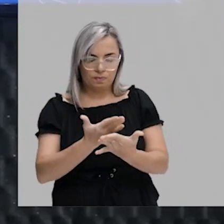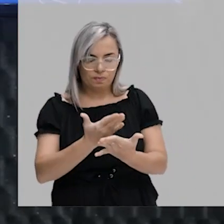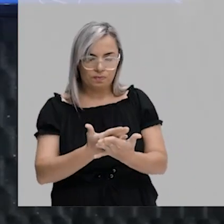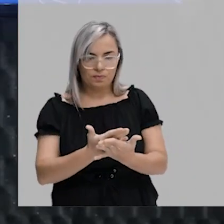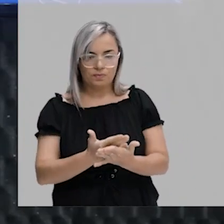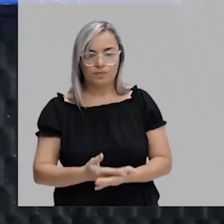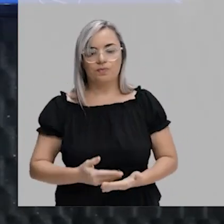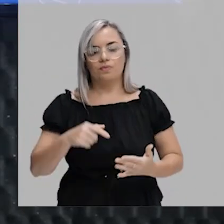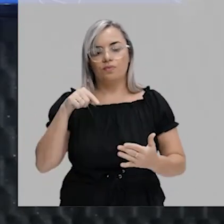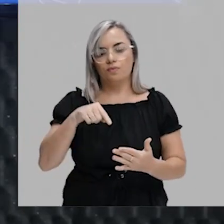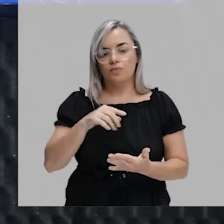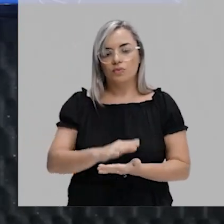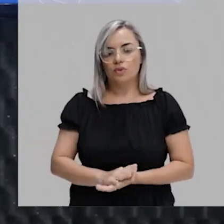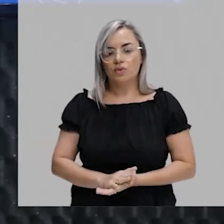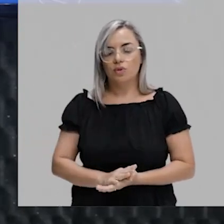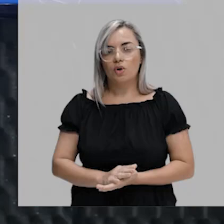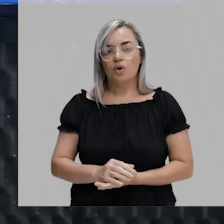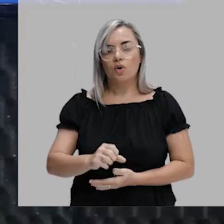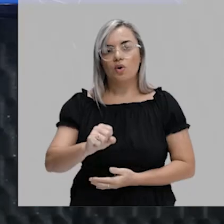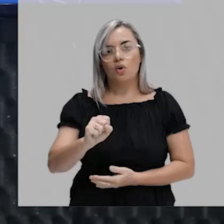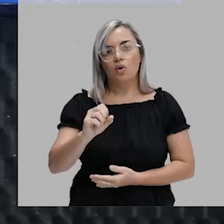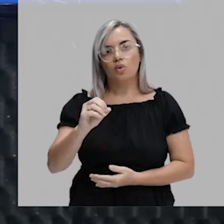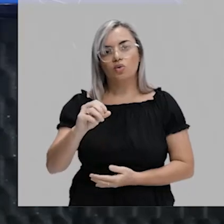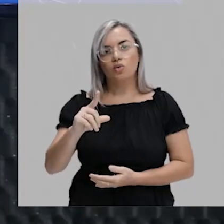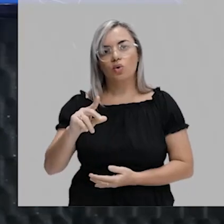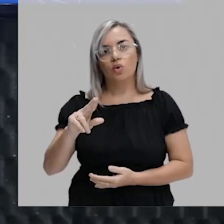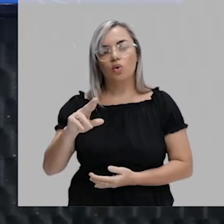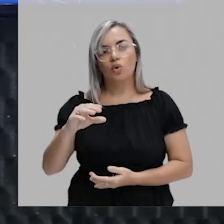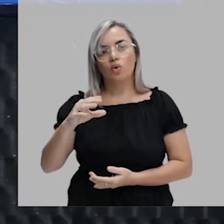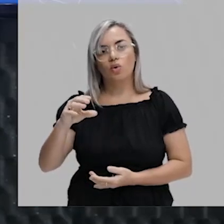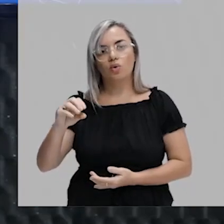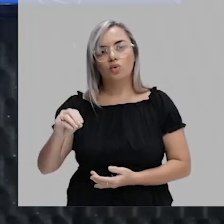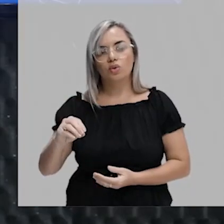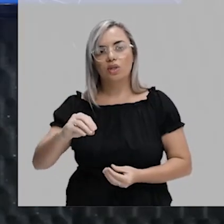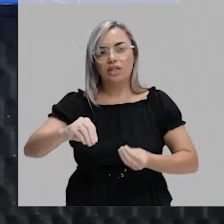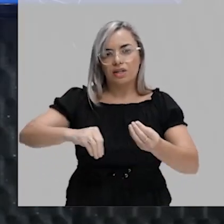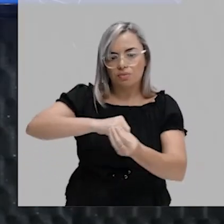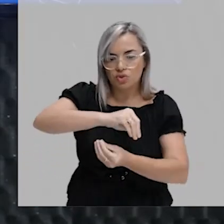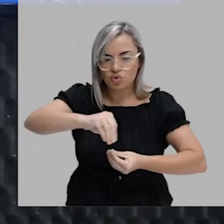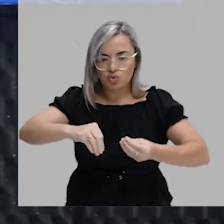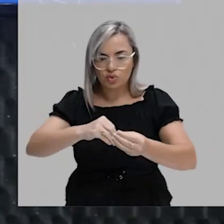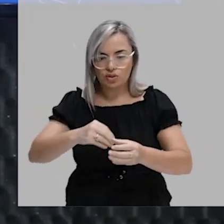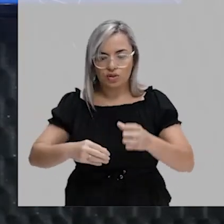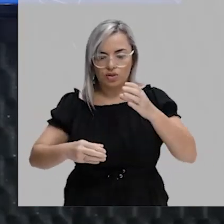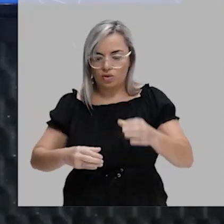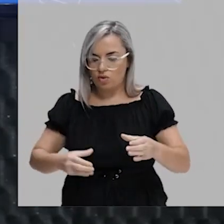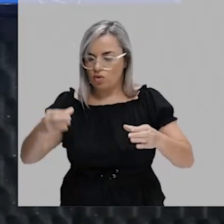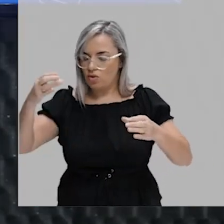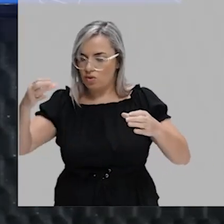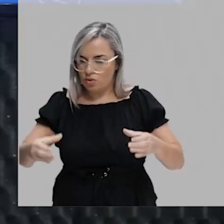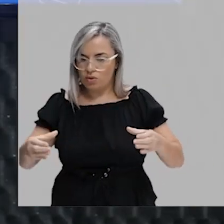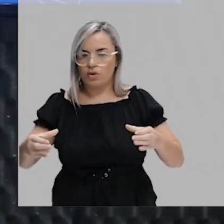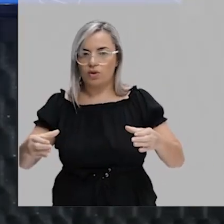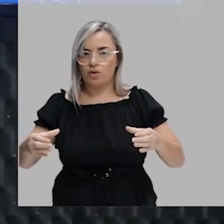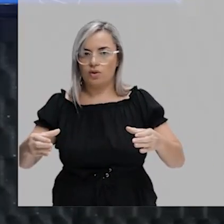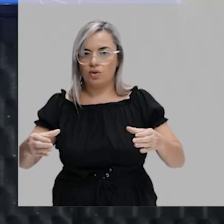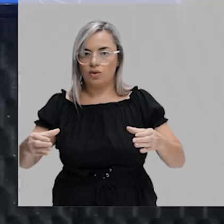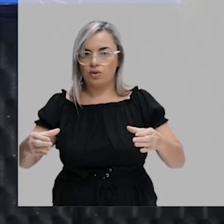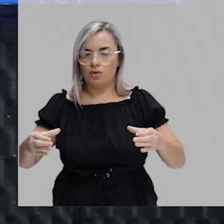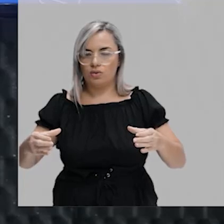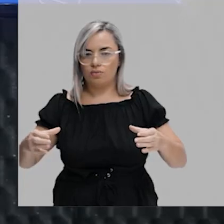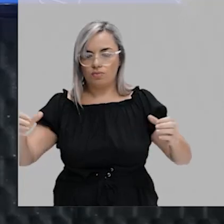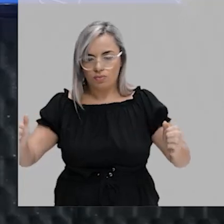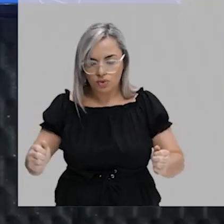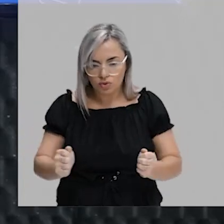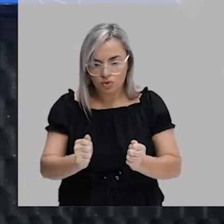estudamos uma coisa que a gente chama de solução, né? O que é uma solução? Uma solução é a junção